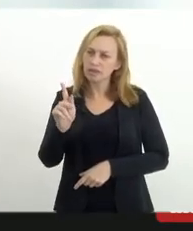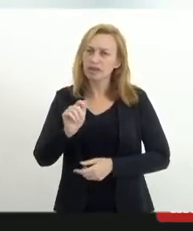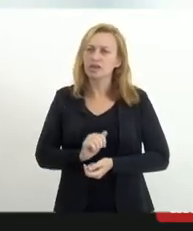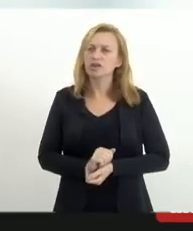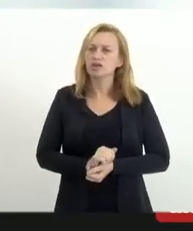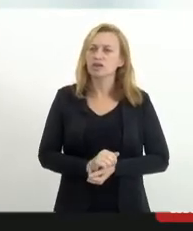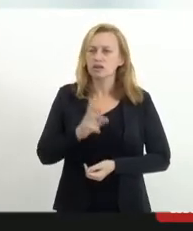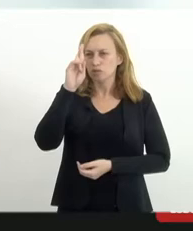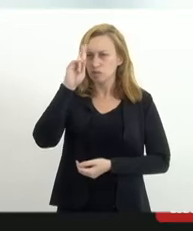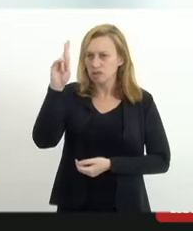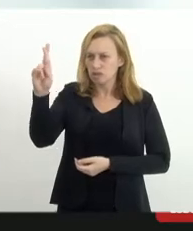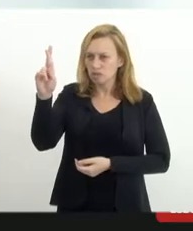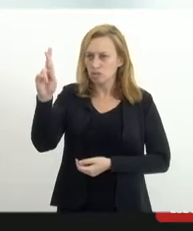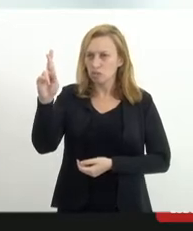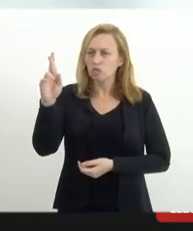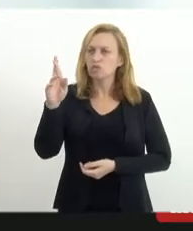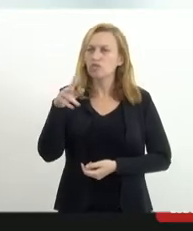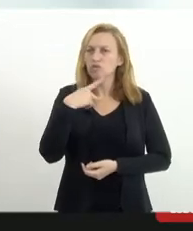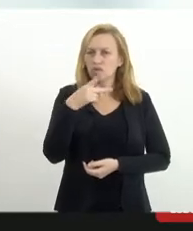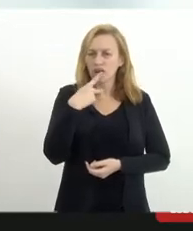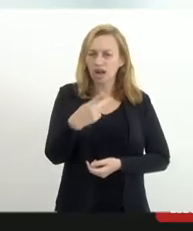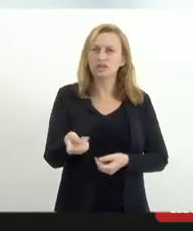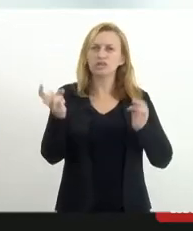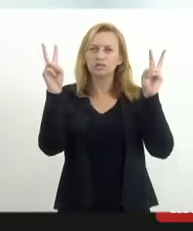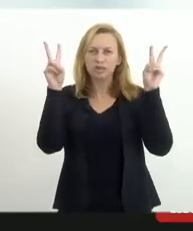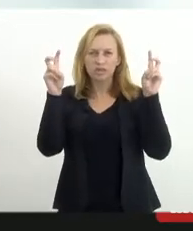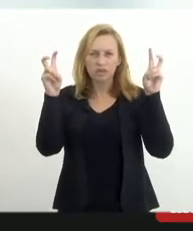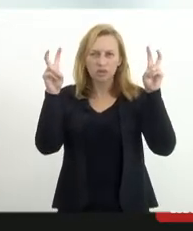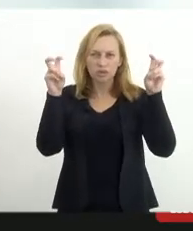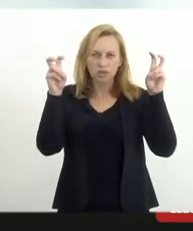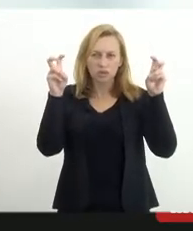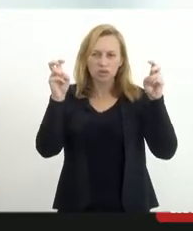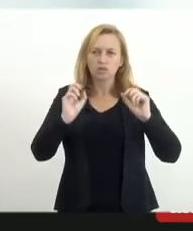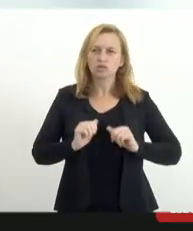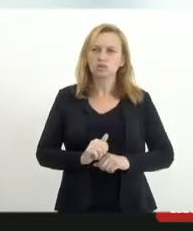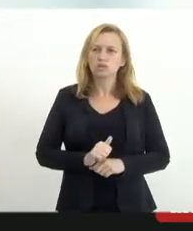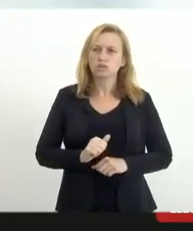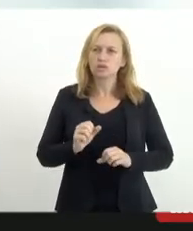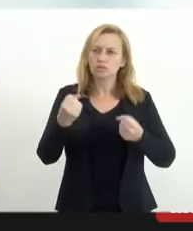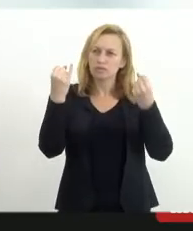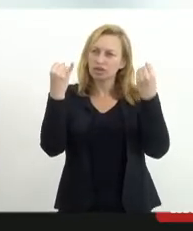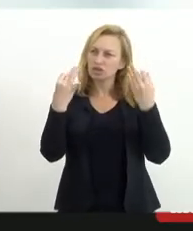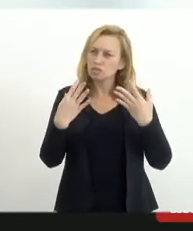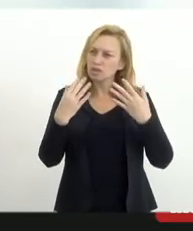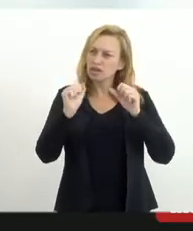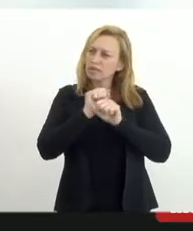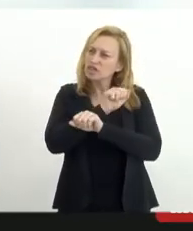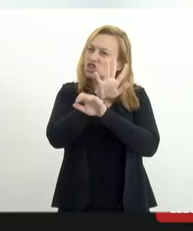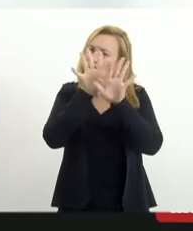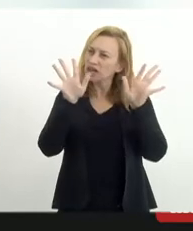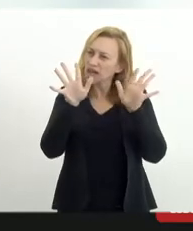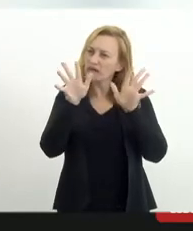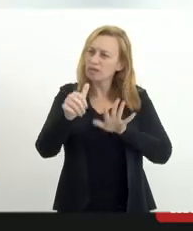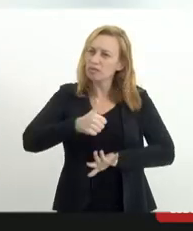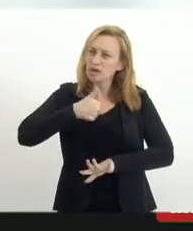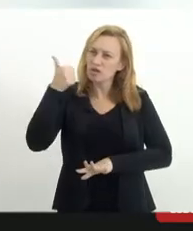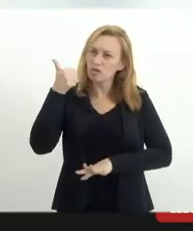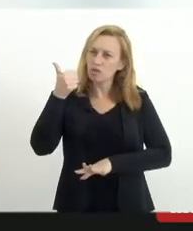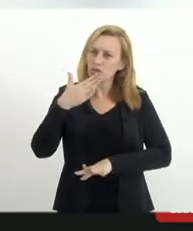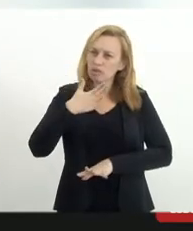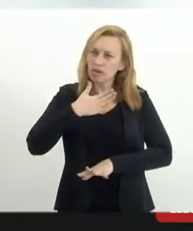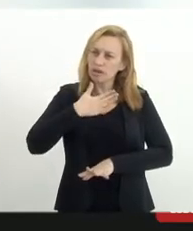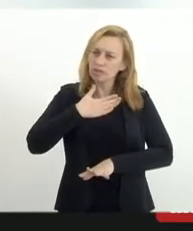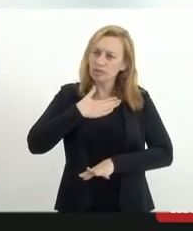Senhoria comentasse essa questão da maneira mais sucinta possível,